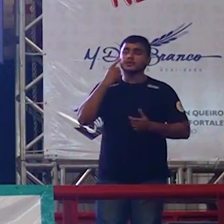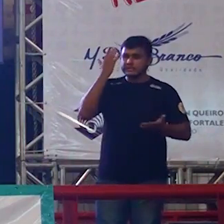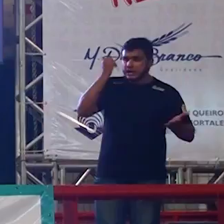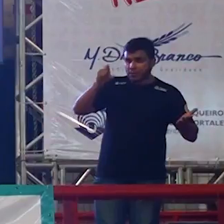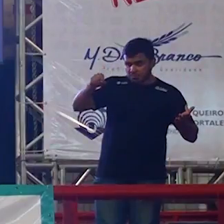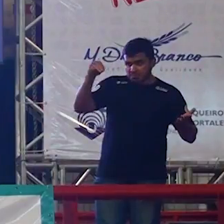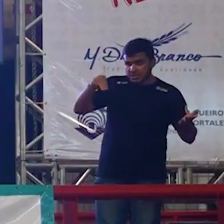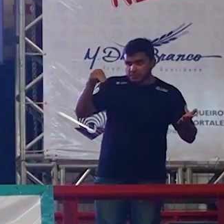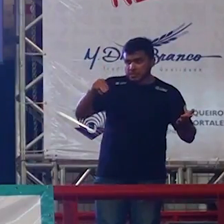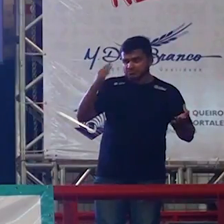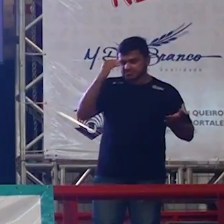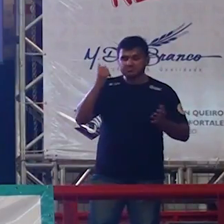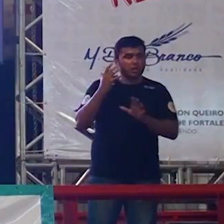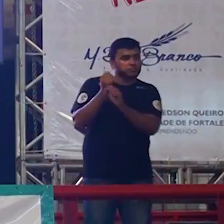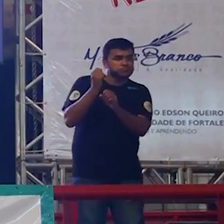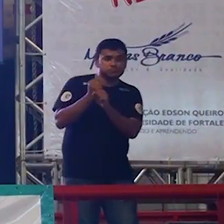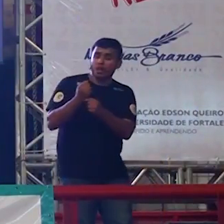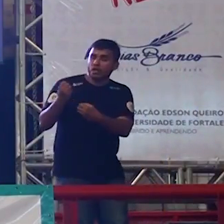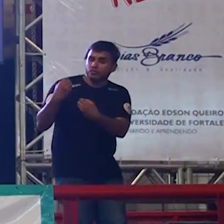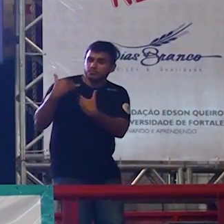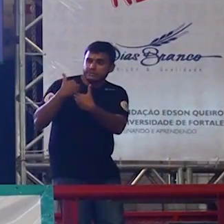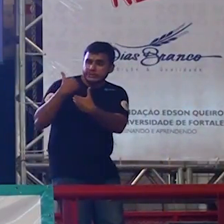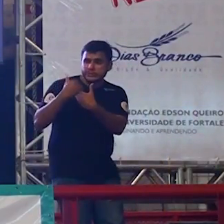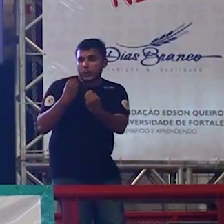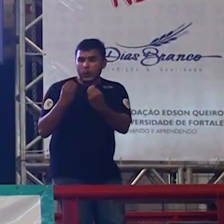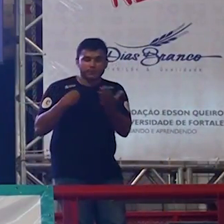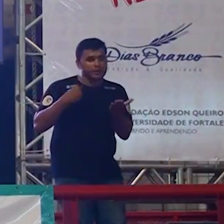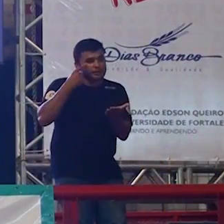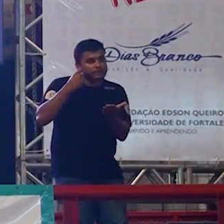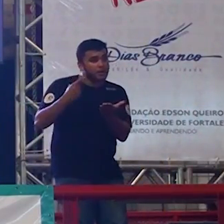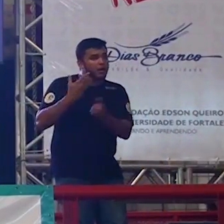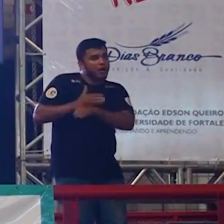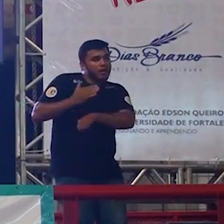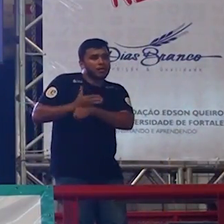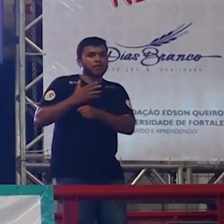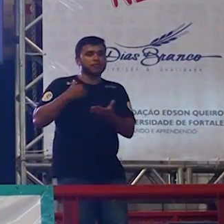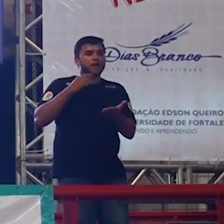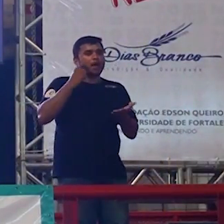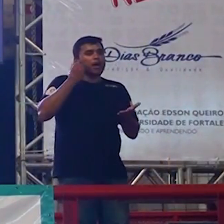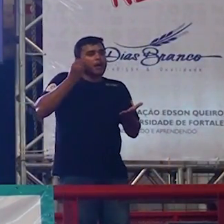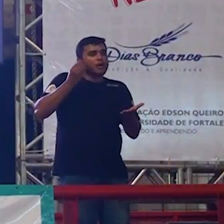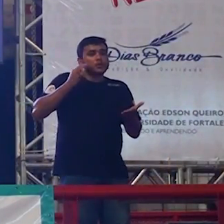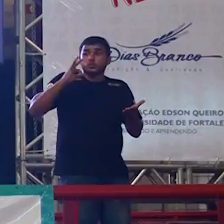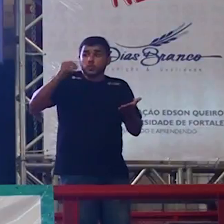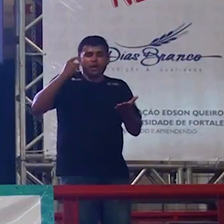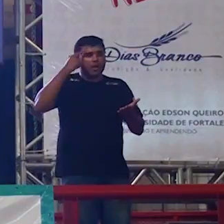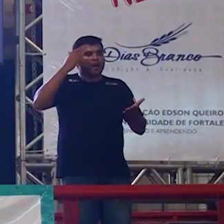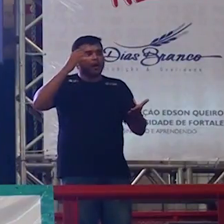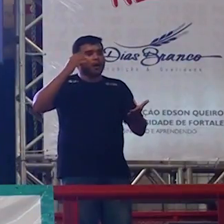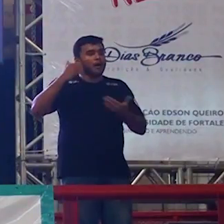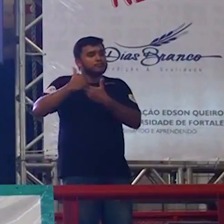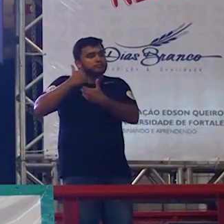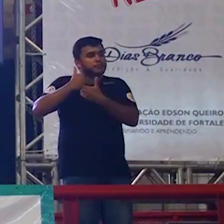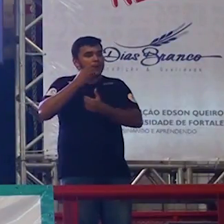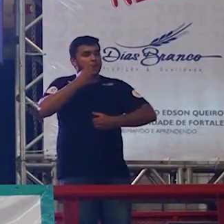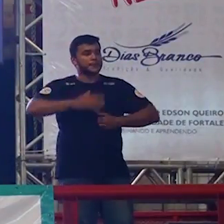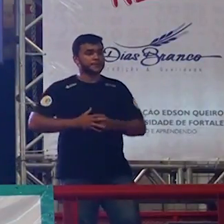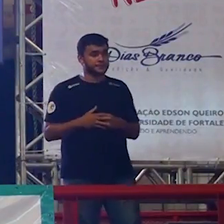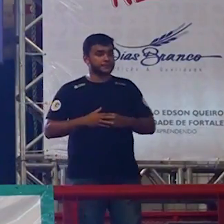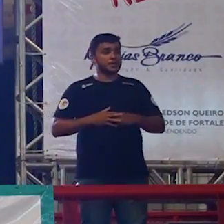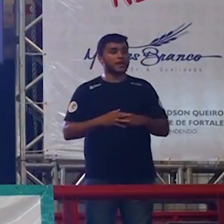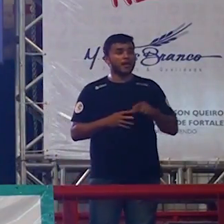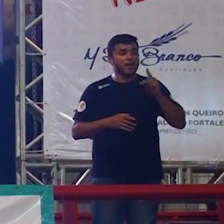matemática? Talvez você não resolveu, mas alguém resolveu. Você pode variar as formas de estudar várias